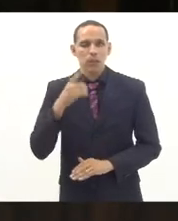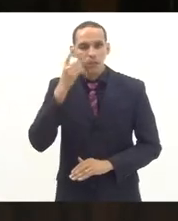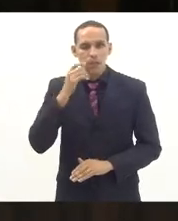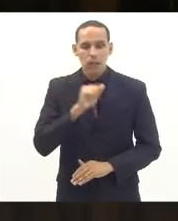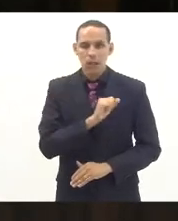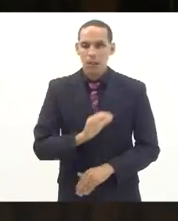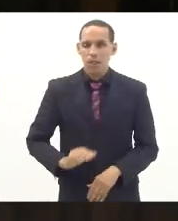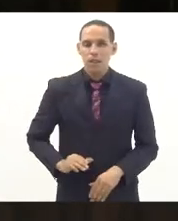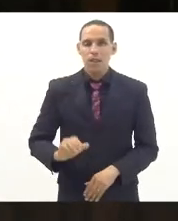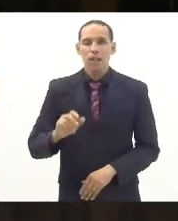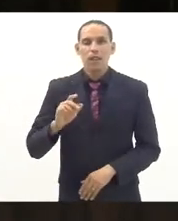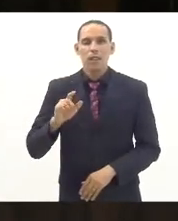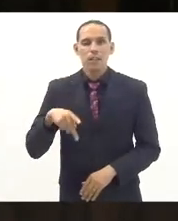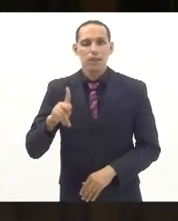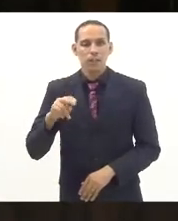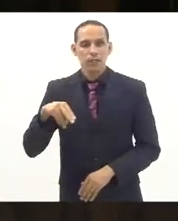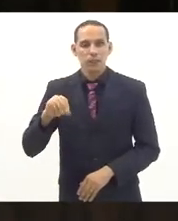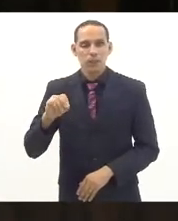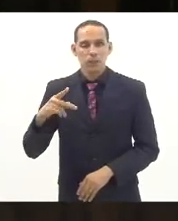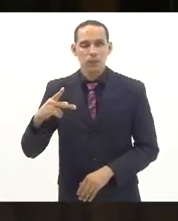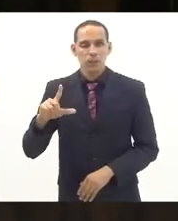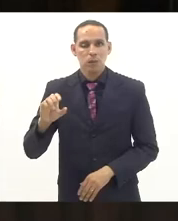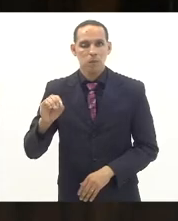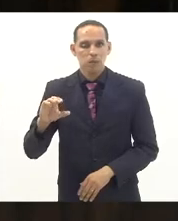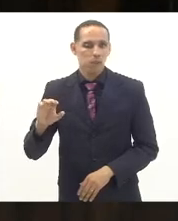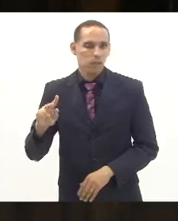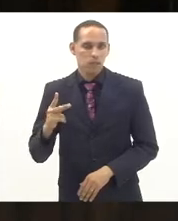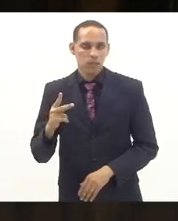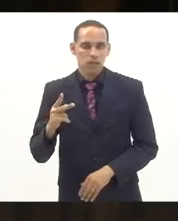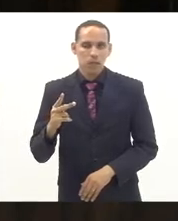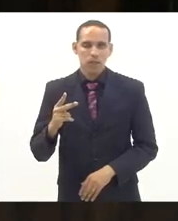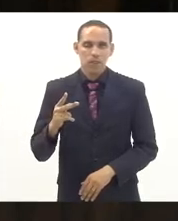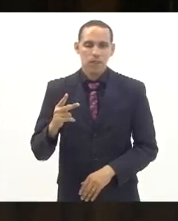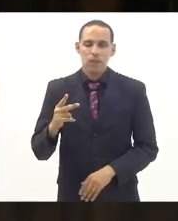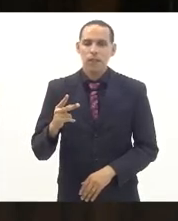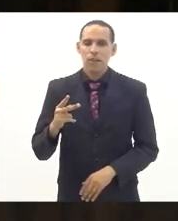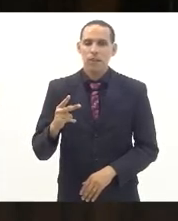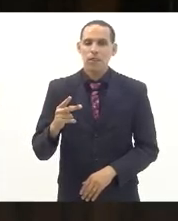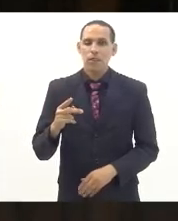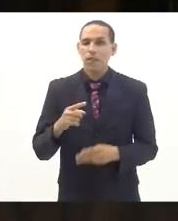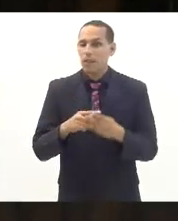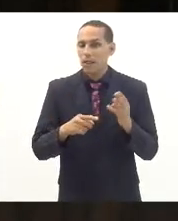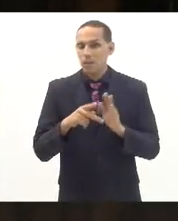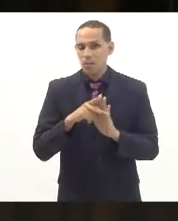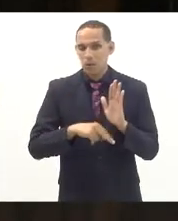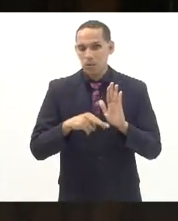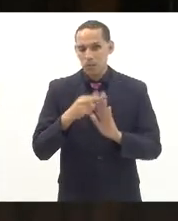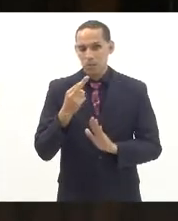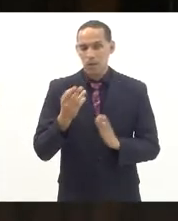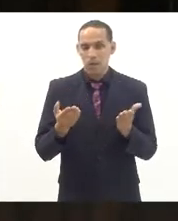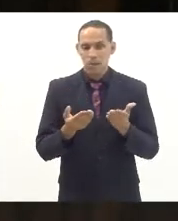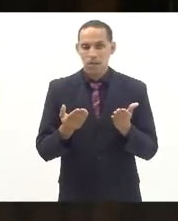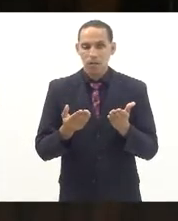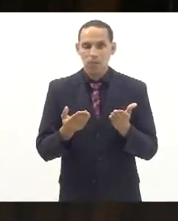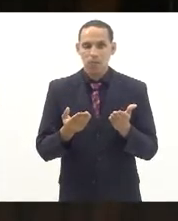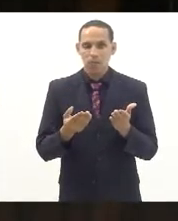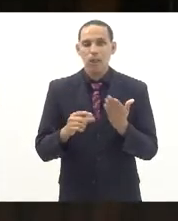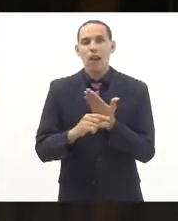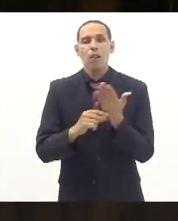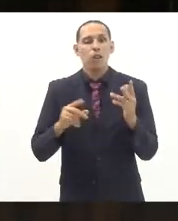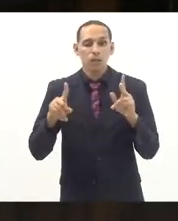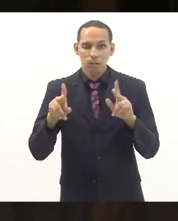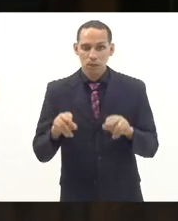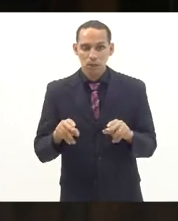deputado André Ceciliano Alexandre knoplock hoje eu vou fazer o seguinte são três projeto de resolução são os mesmos